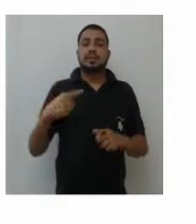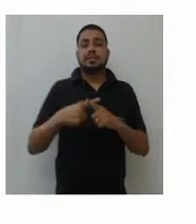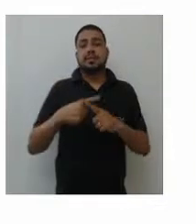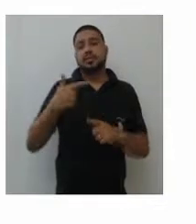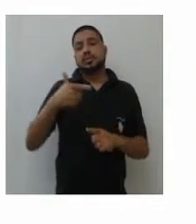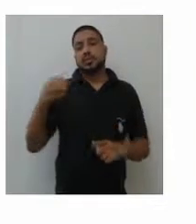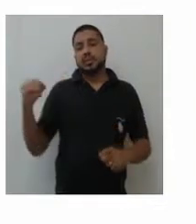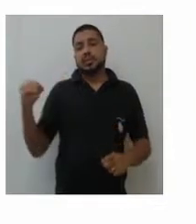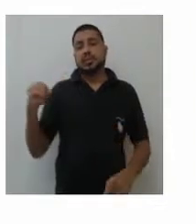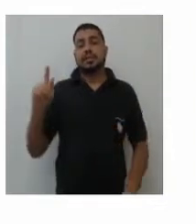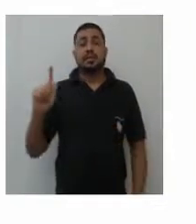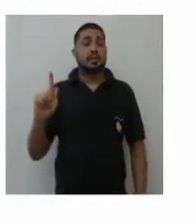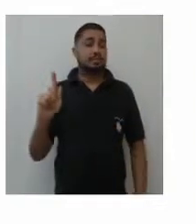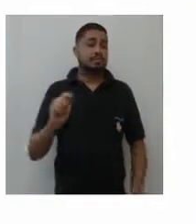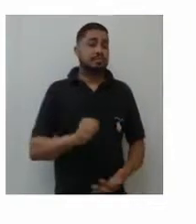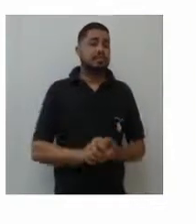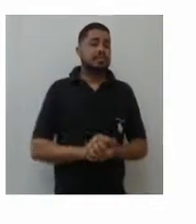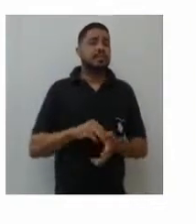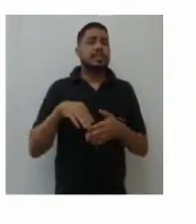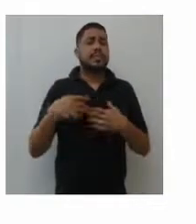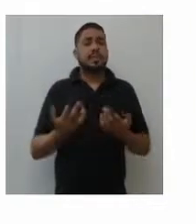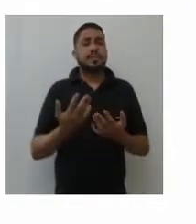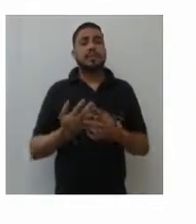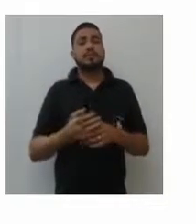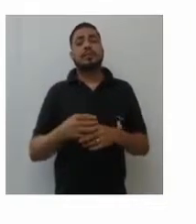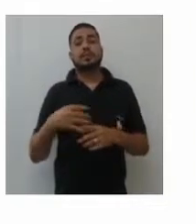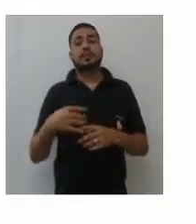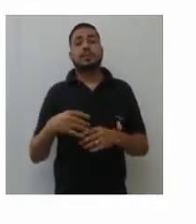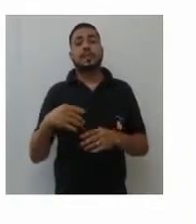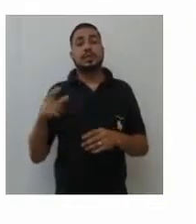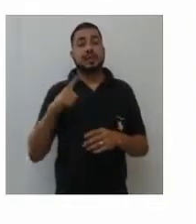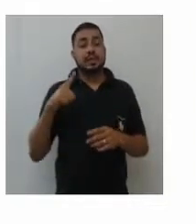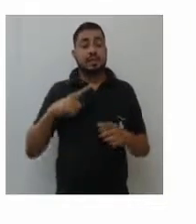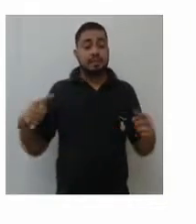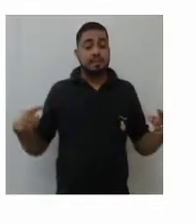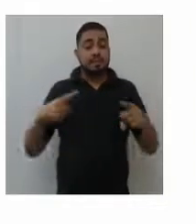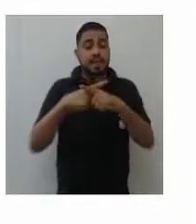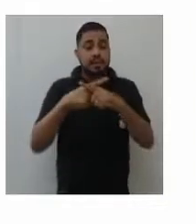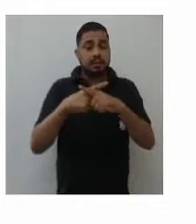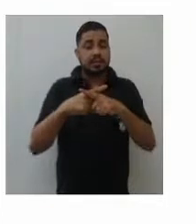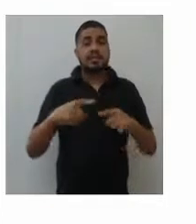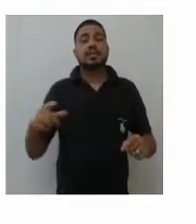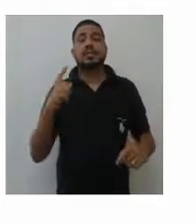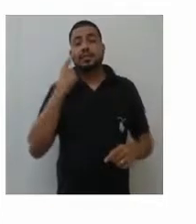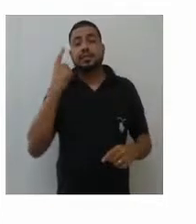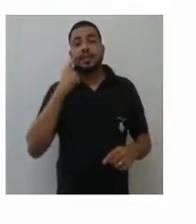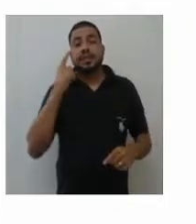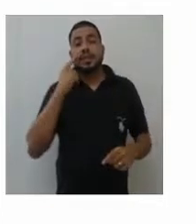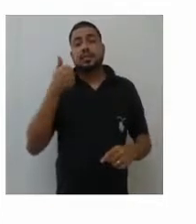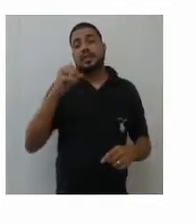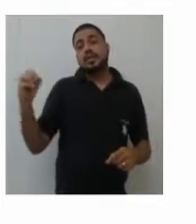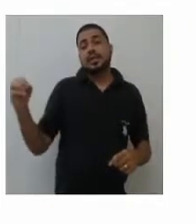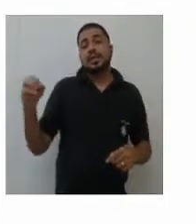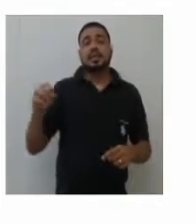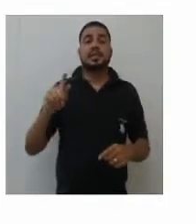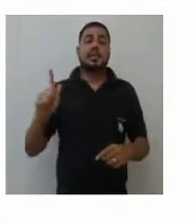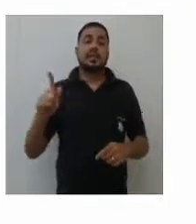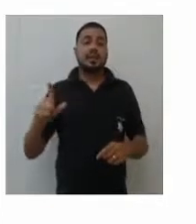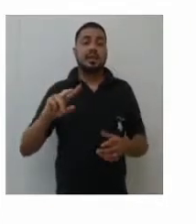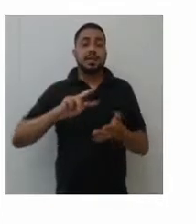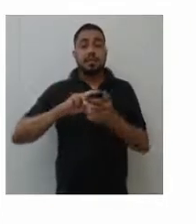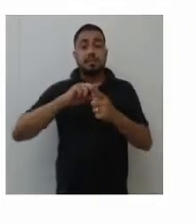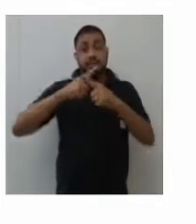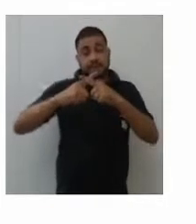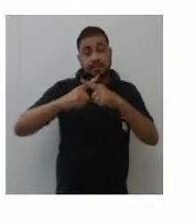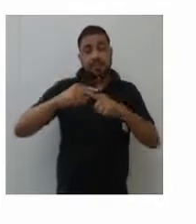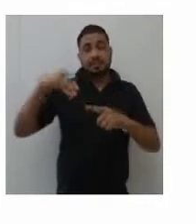200 gramas. Então, nessa nossa meio pelos extremos, vamos ver que 100 gramas está multiplicando a massa, é nossa